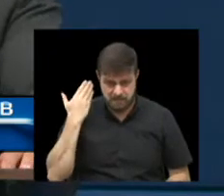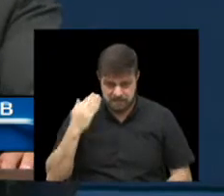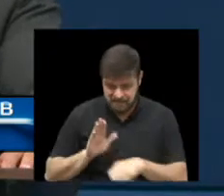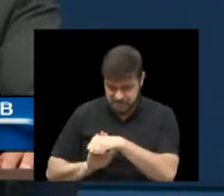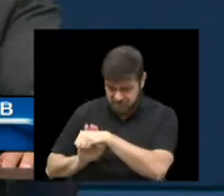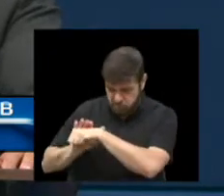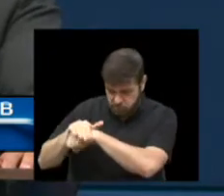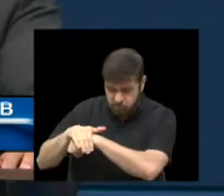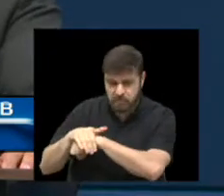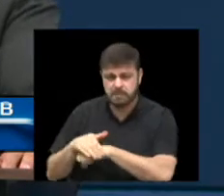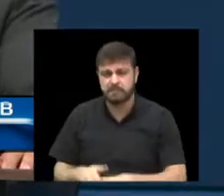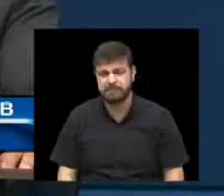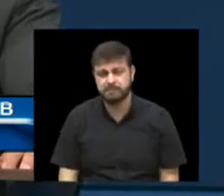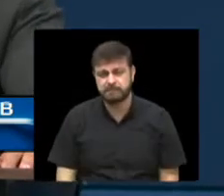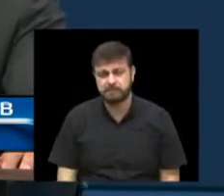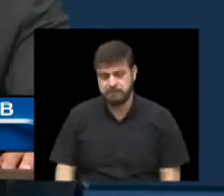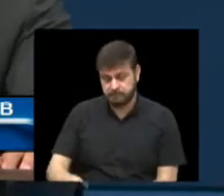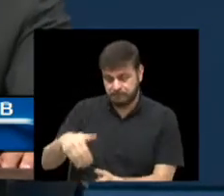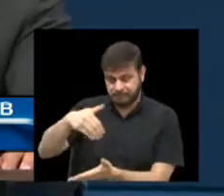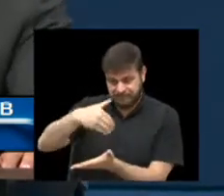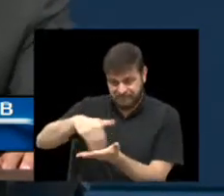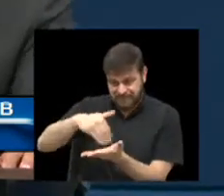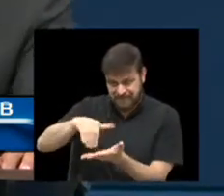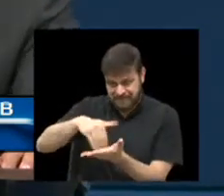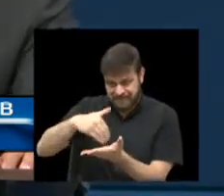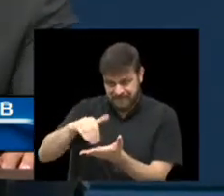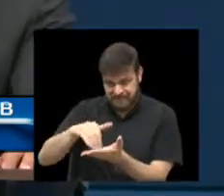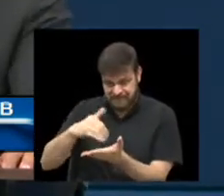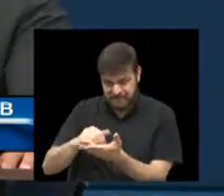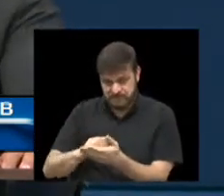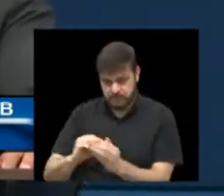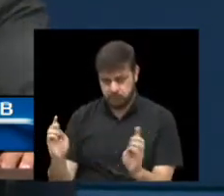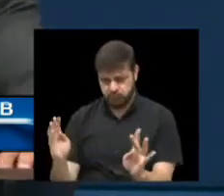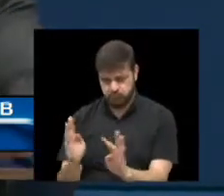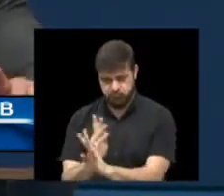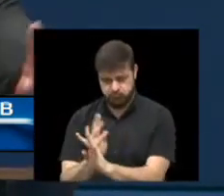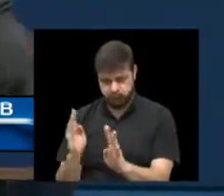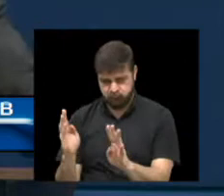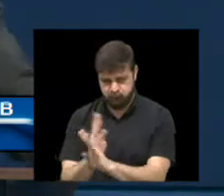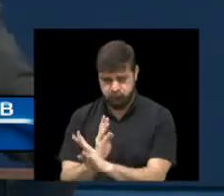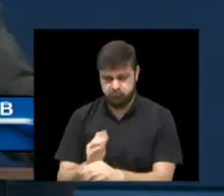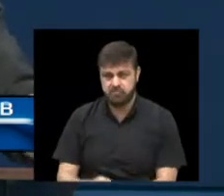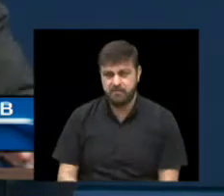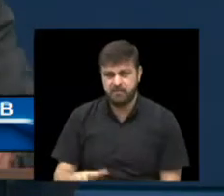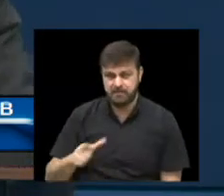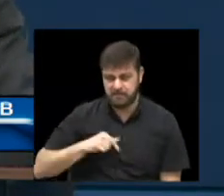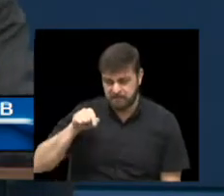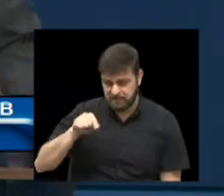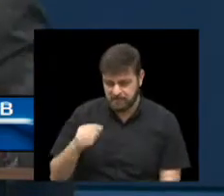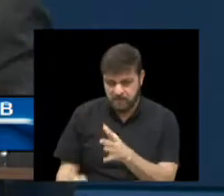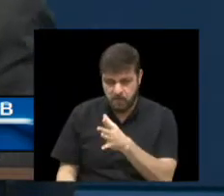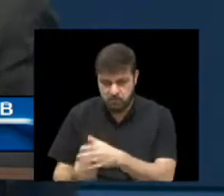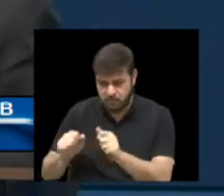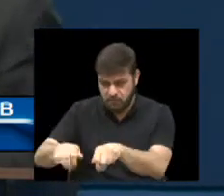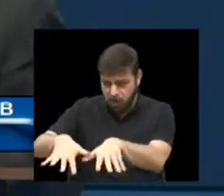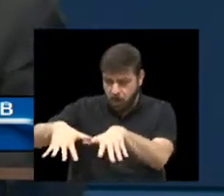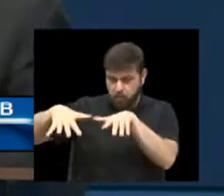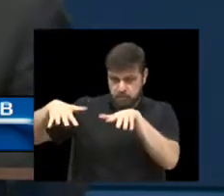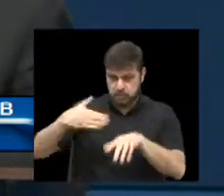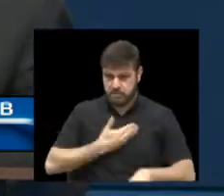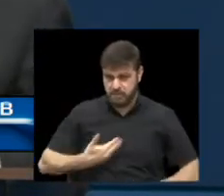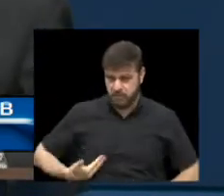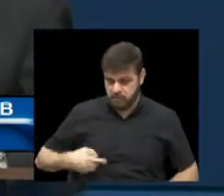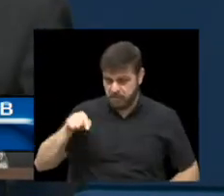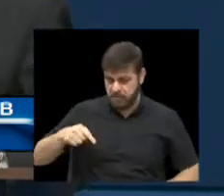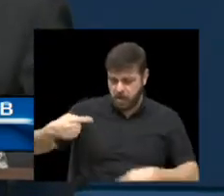noite, a Secretaria de Urbanismo, através do secretário Carlos Santoro, realizou mais uma audiência onde se